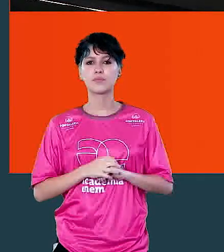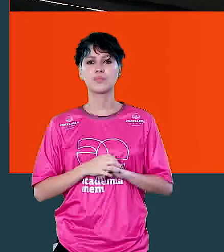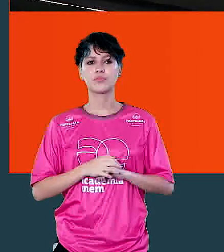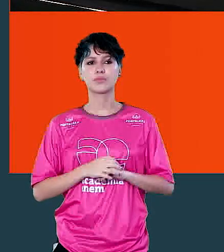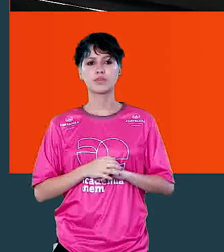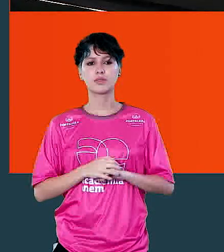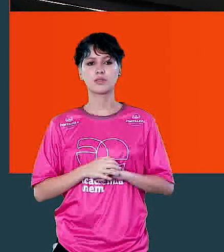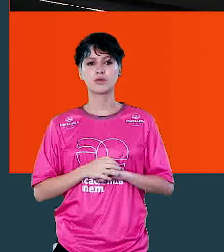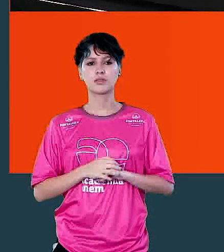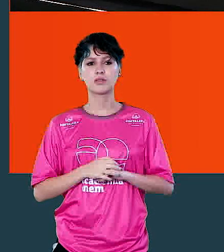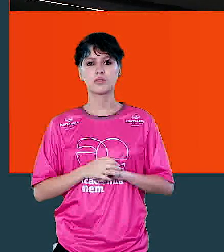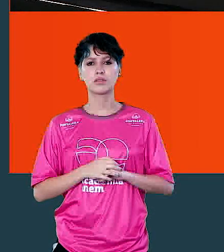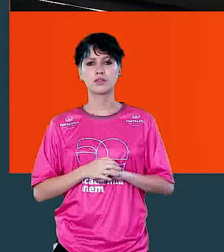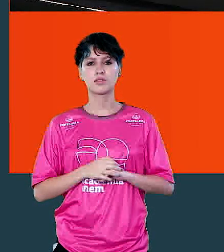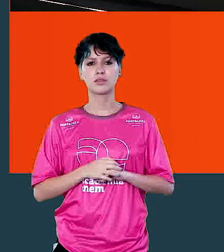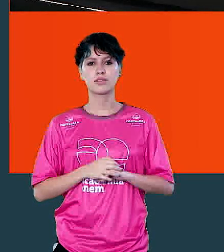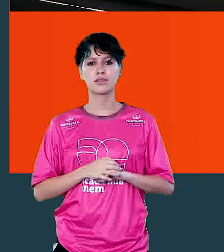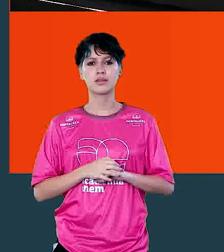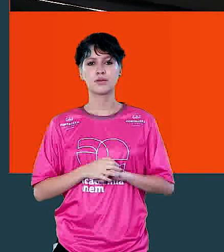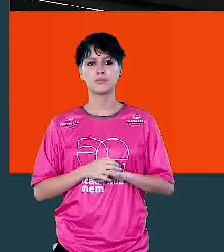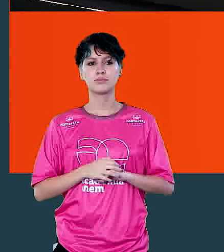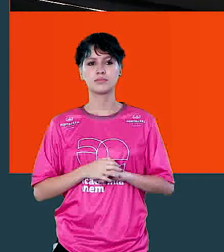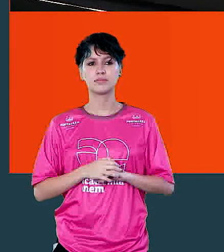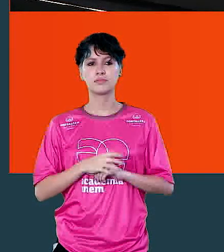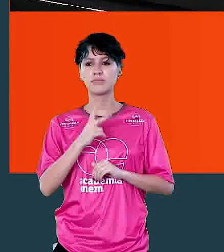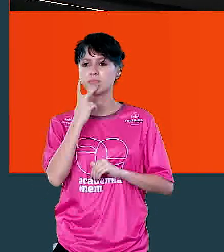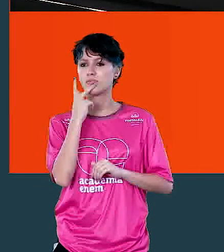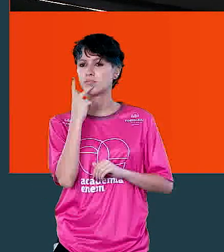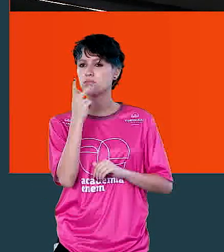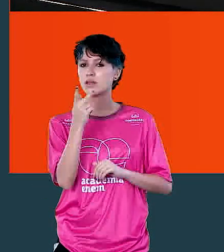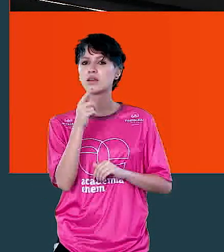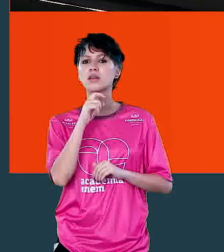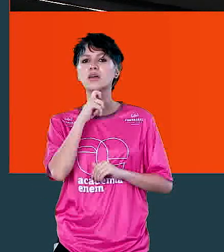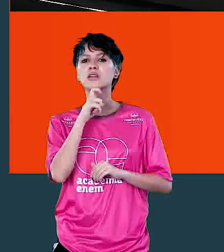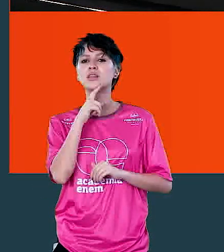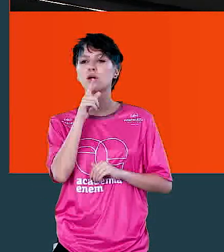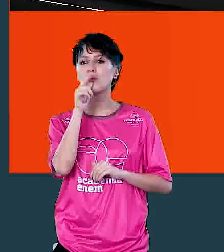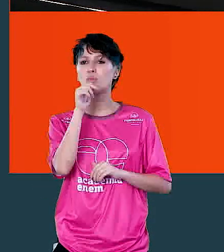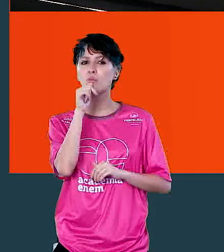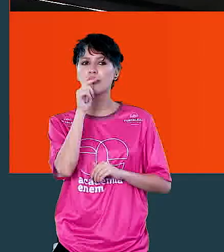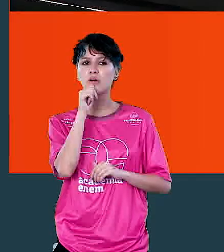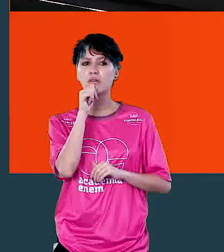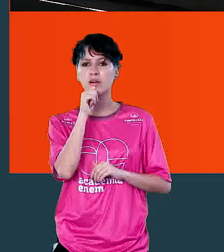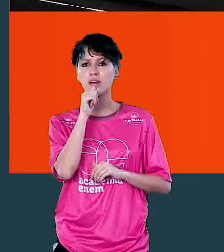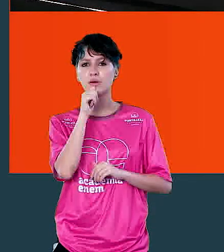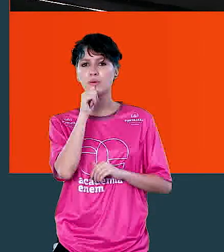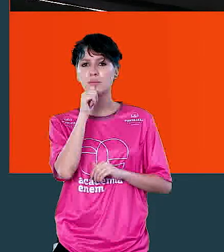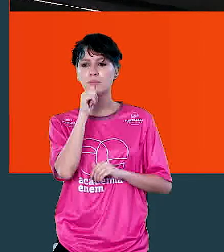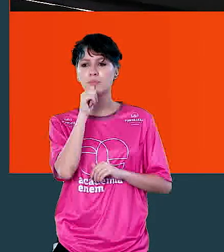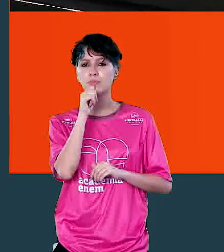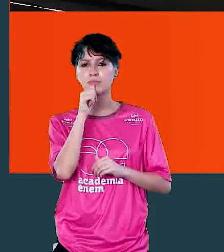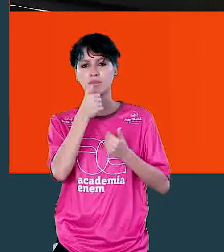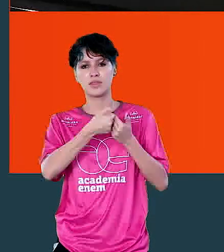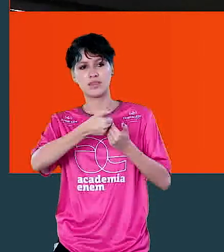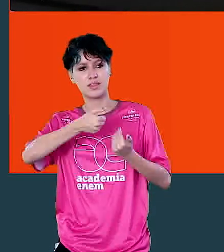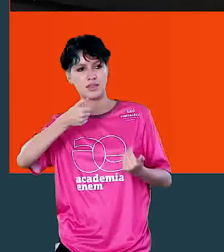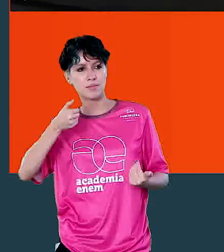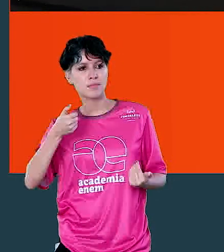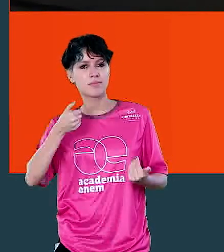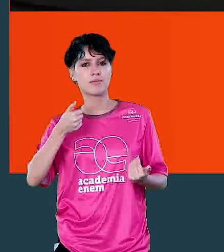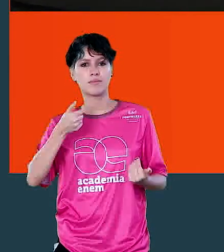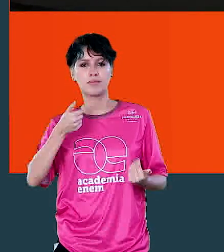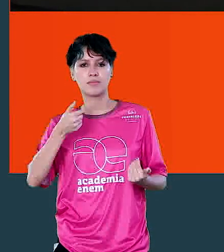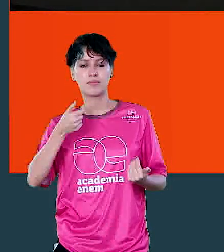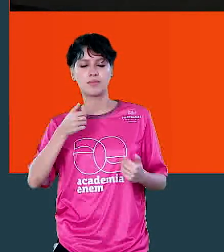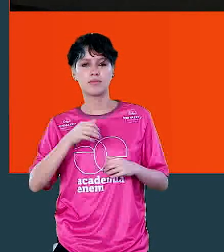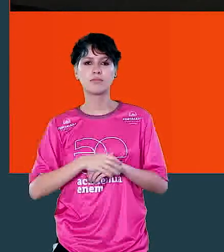Fobia à água, aversão à água, perfeito. O hidrocarboneto é apolar, que tem aversão à água. Vamos continuar lendo.